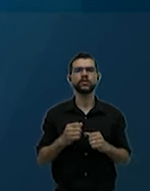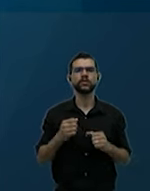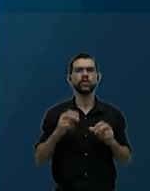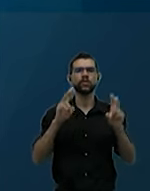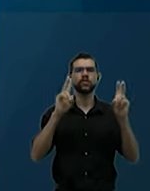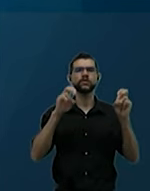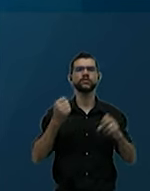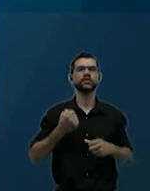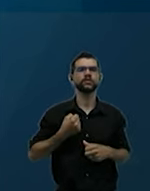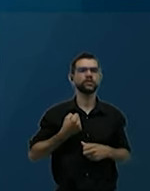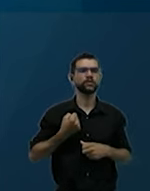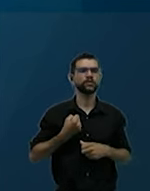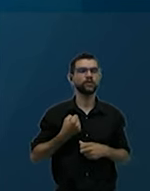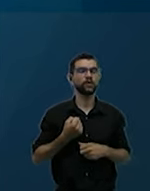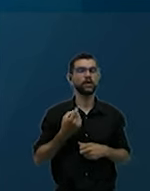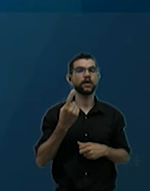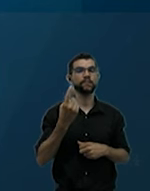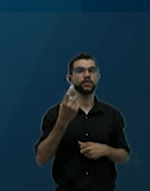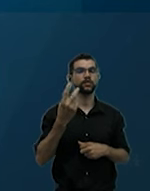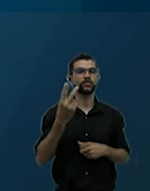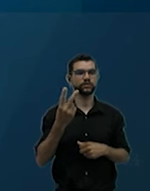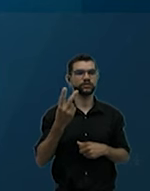1251. 51, perfeito.